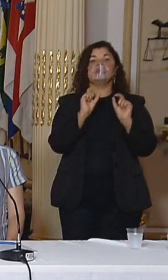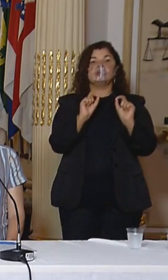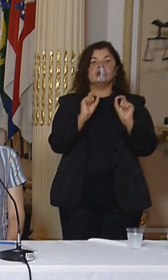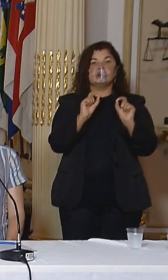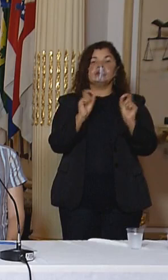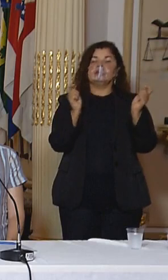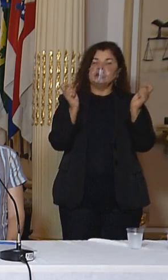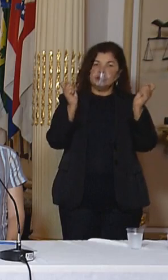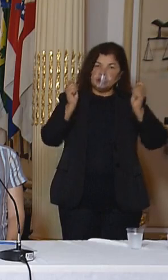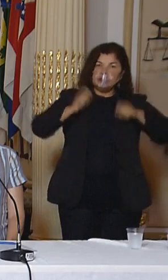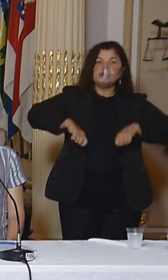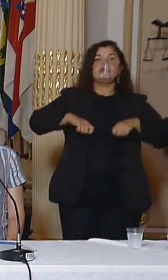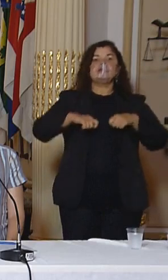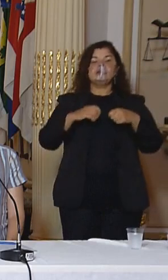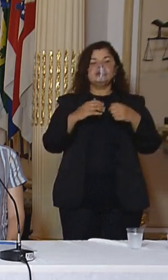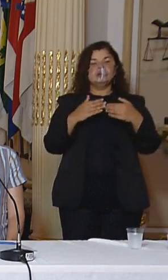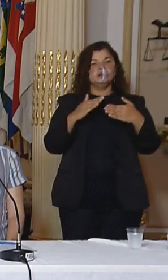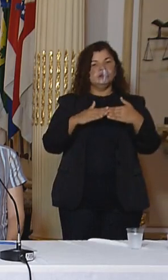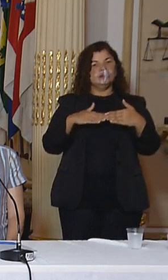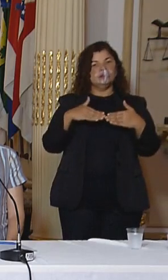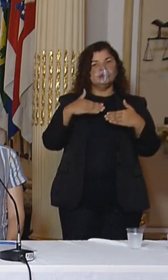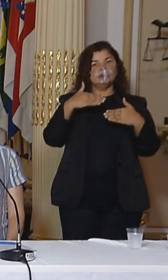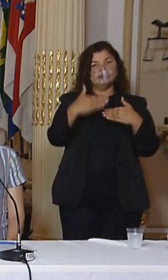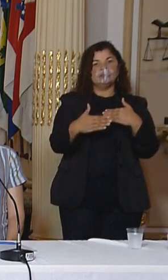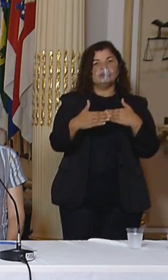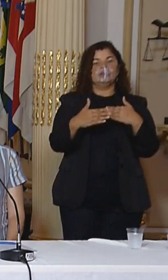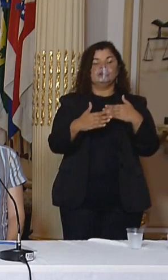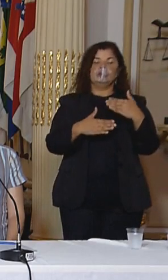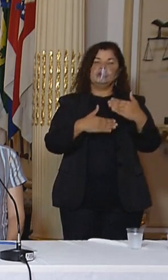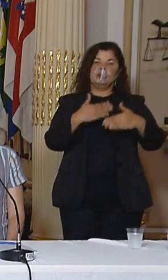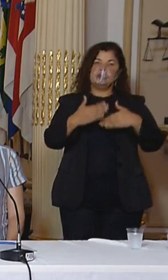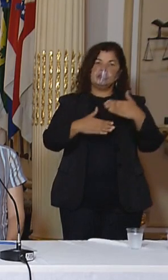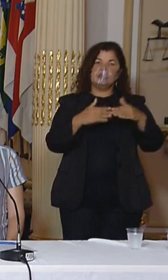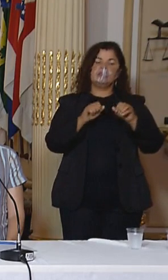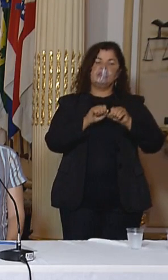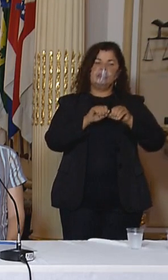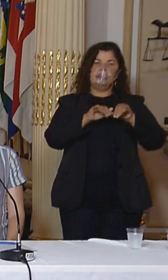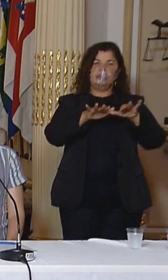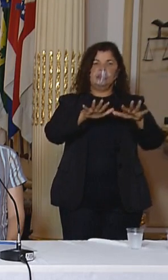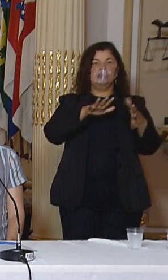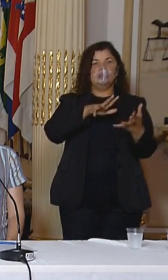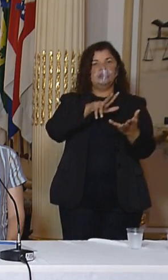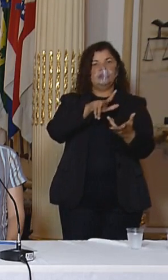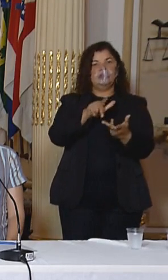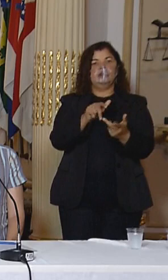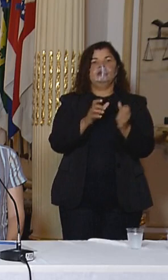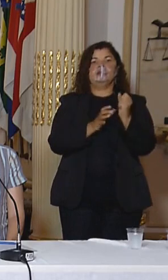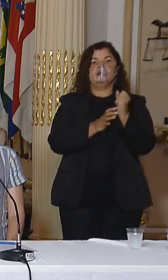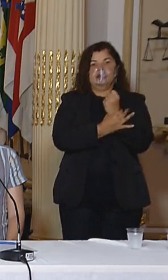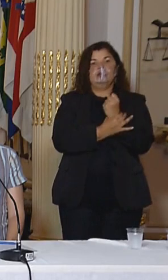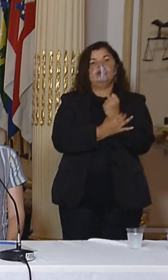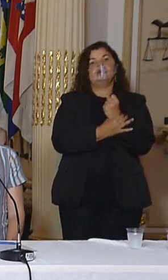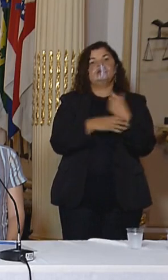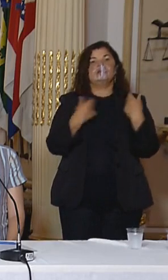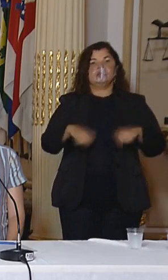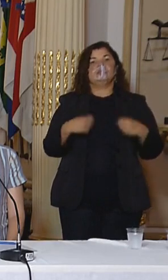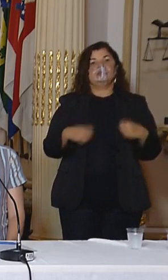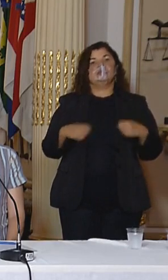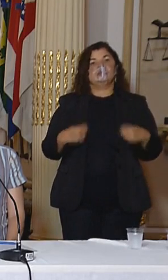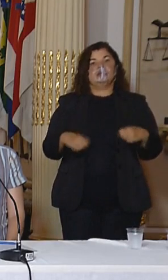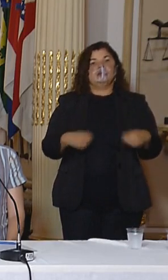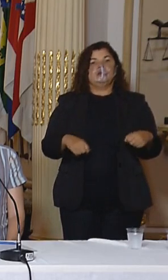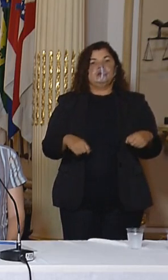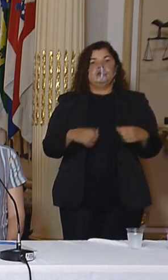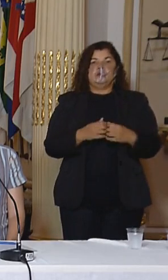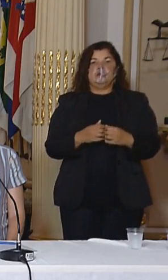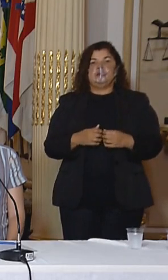nós possamos atravessar esse processo de pandemia com mais segurança. Doutor Jair, você quer fazer uma